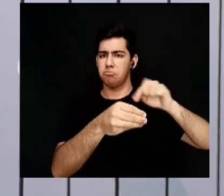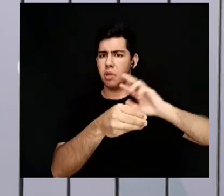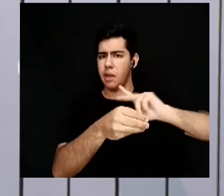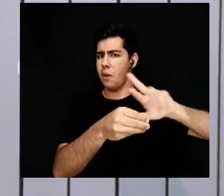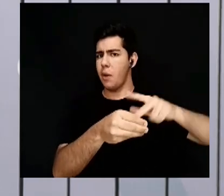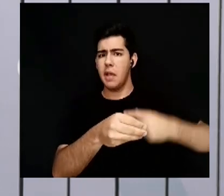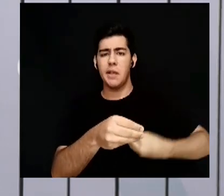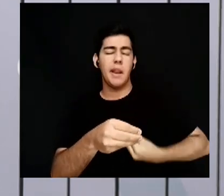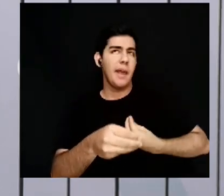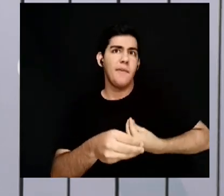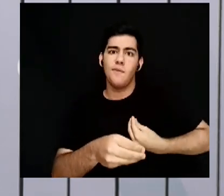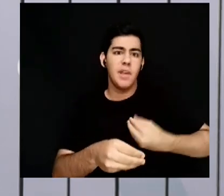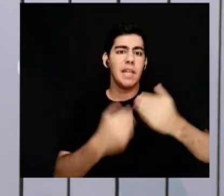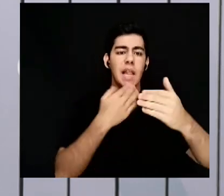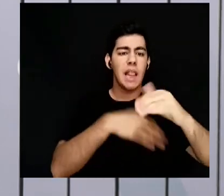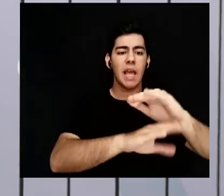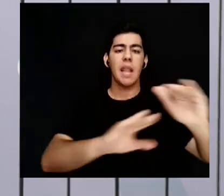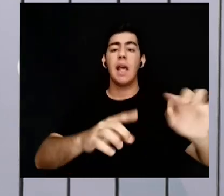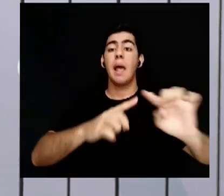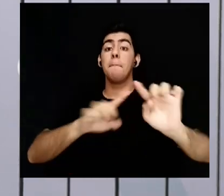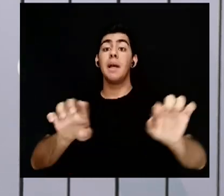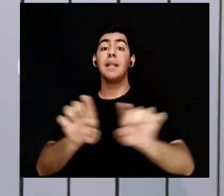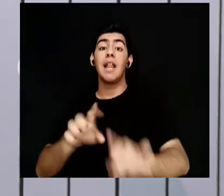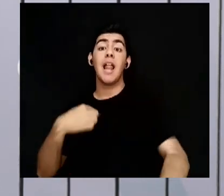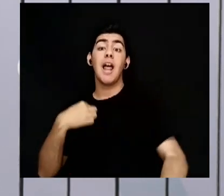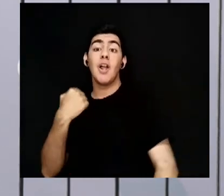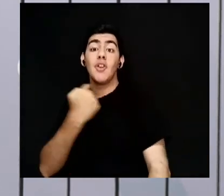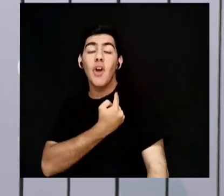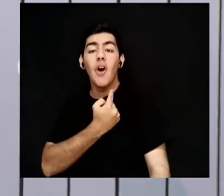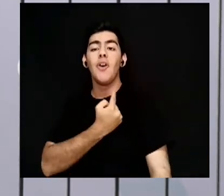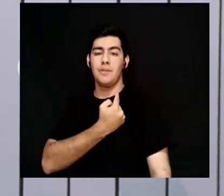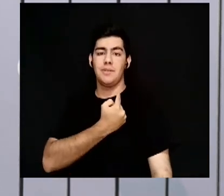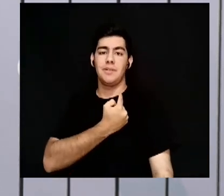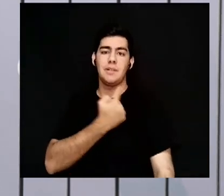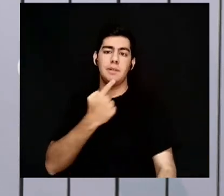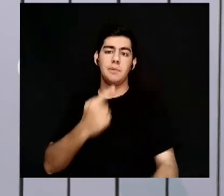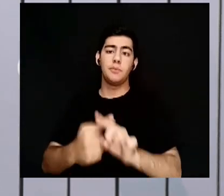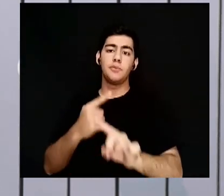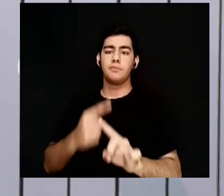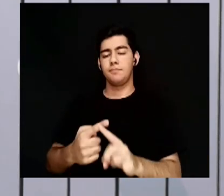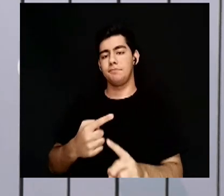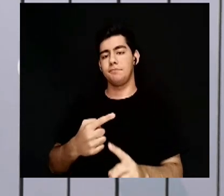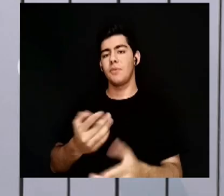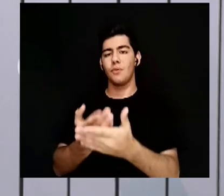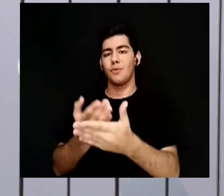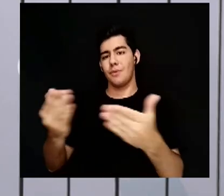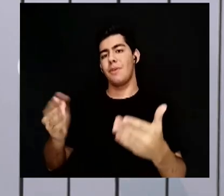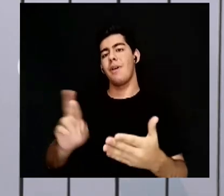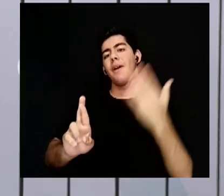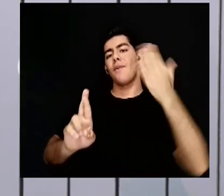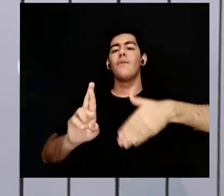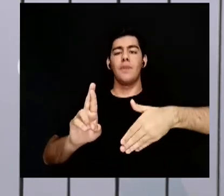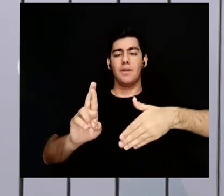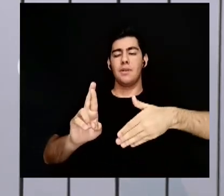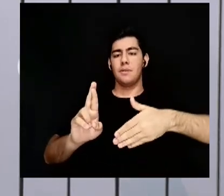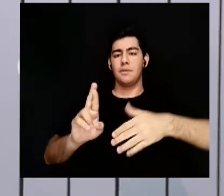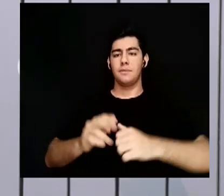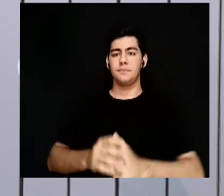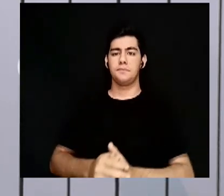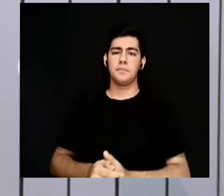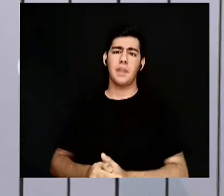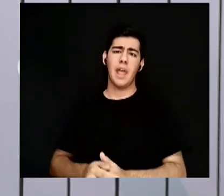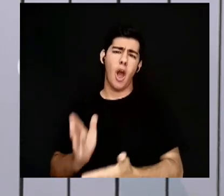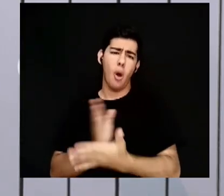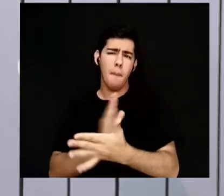somos exemplo, né, para os nossos filhos. Agora, muita gente, doutora, se frustra ao tentar emagrecer, né? Segue